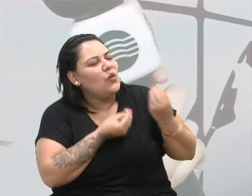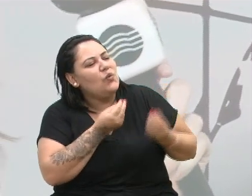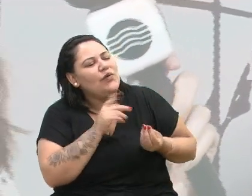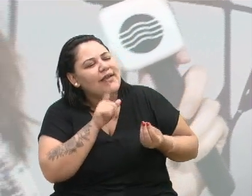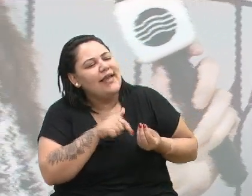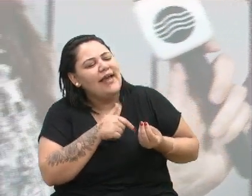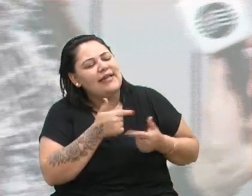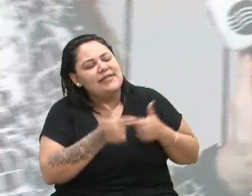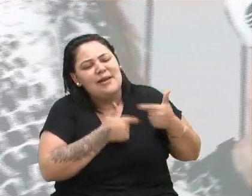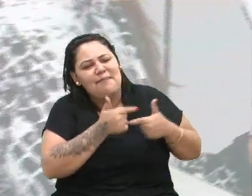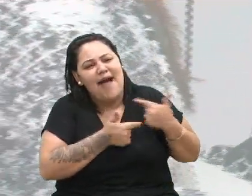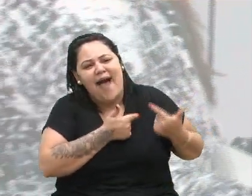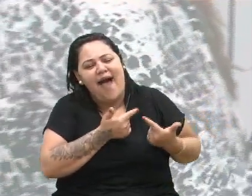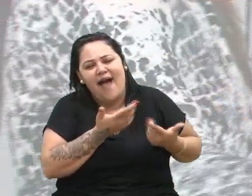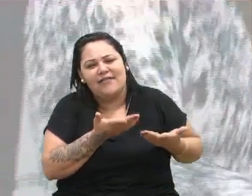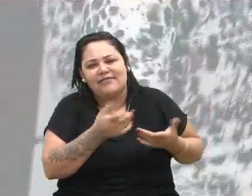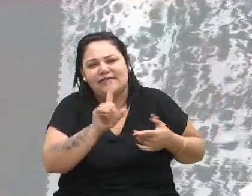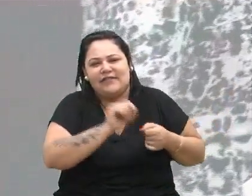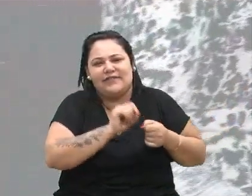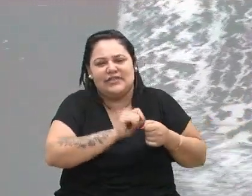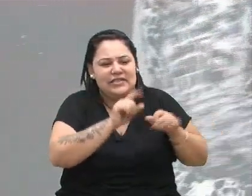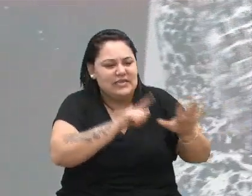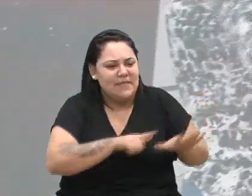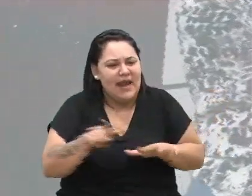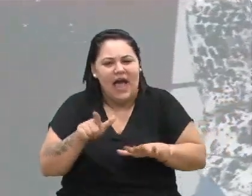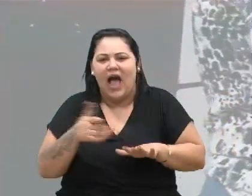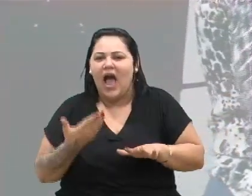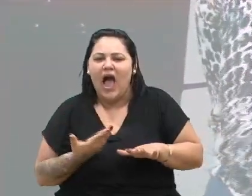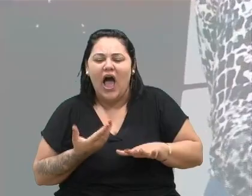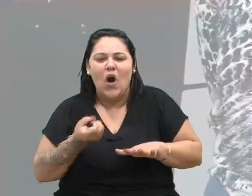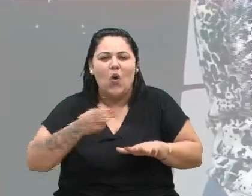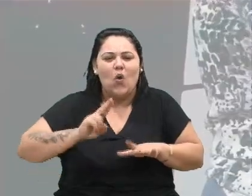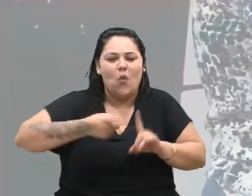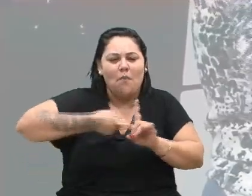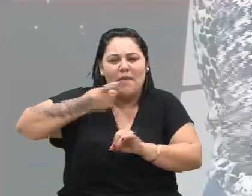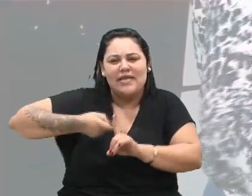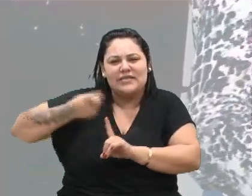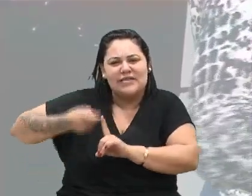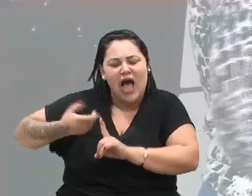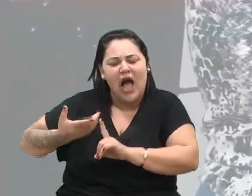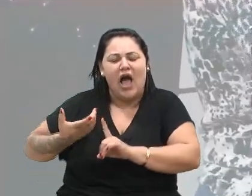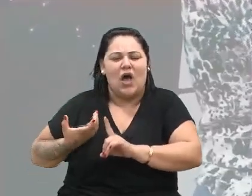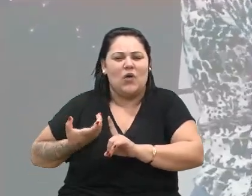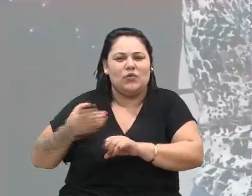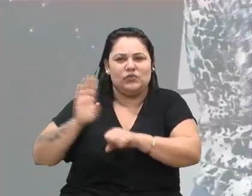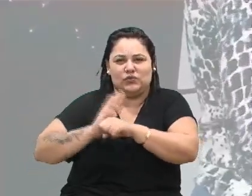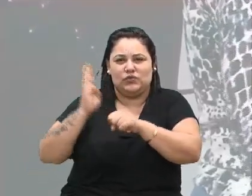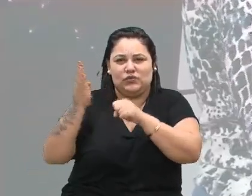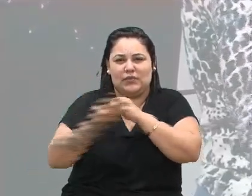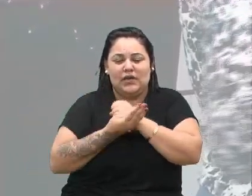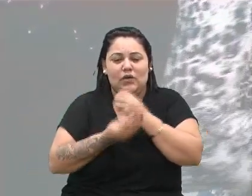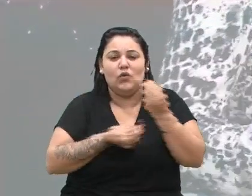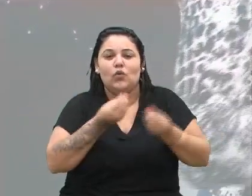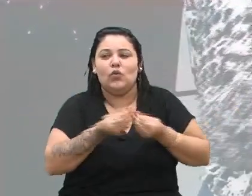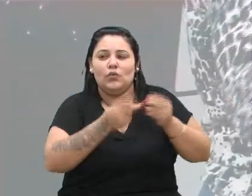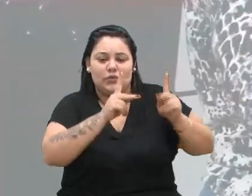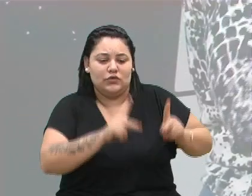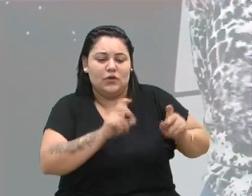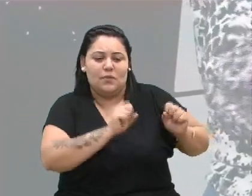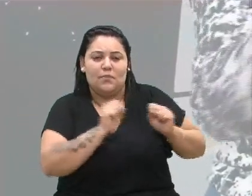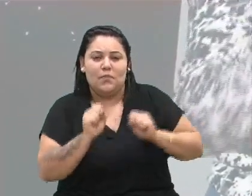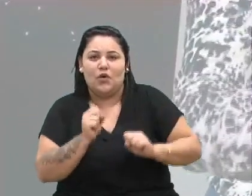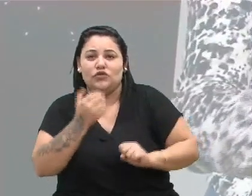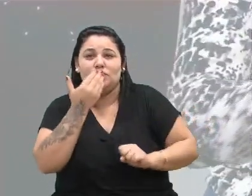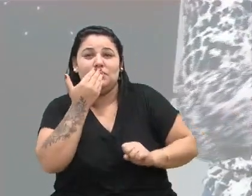operação? Ela vai realizar semanalmente ou mensalmente nos bairros? Como é que as pessoas podem solicitar para que